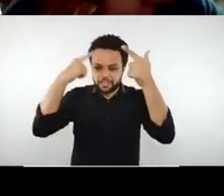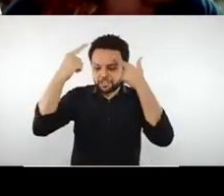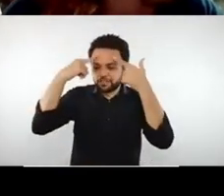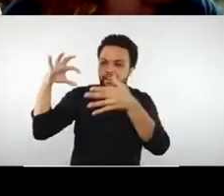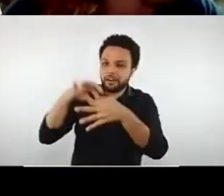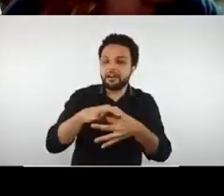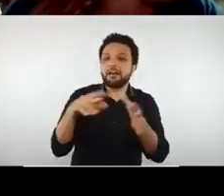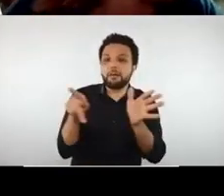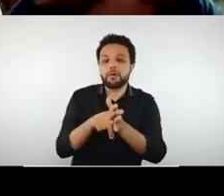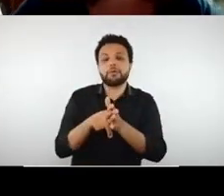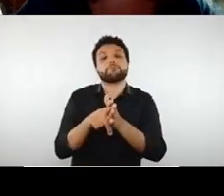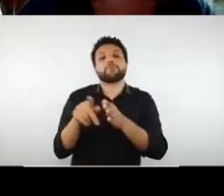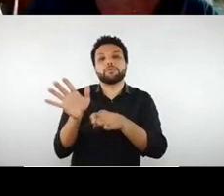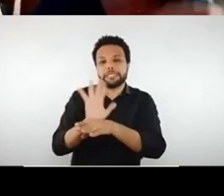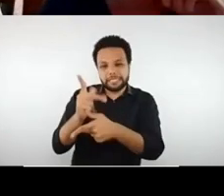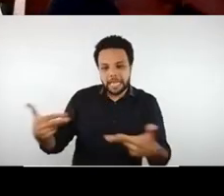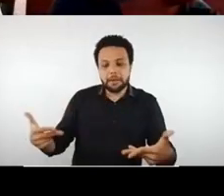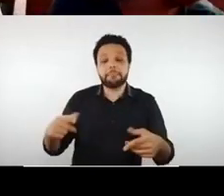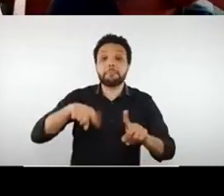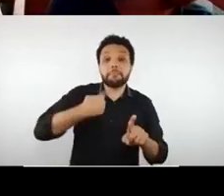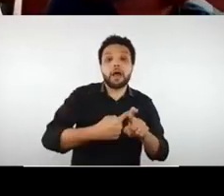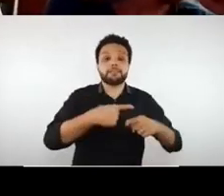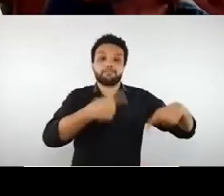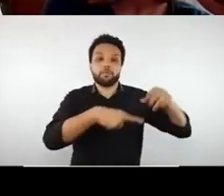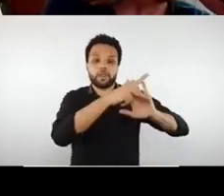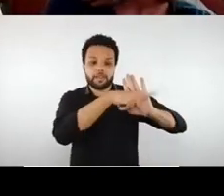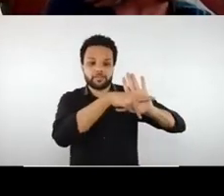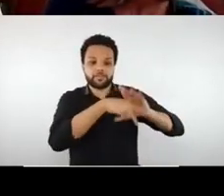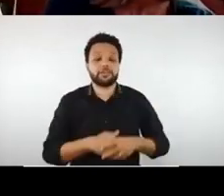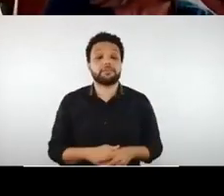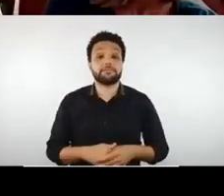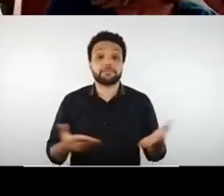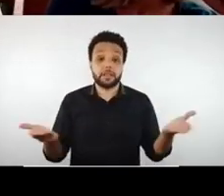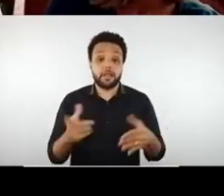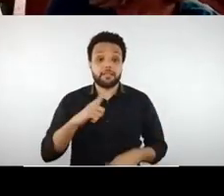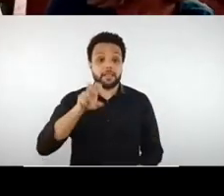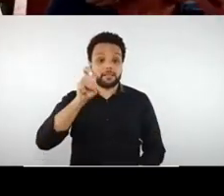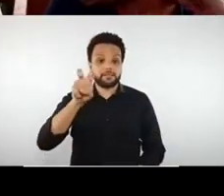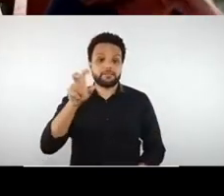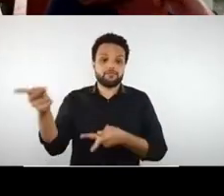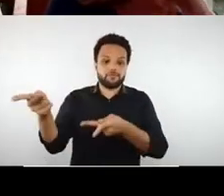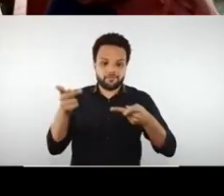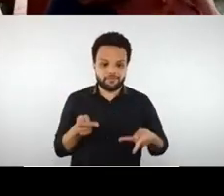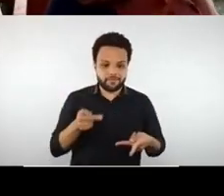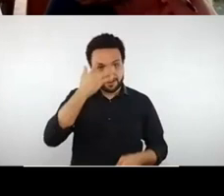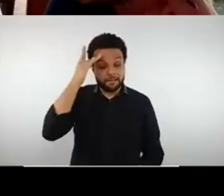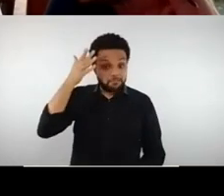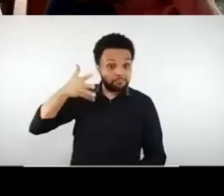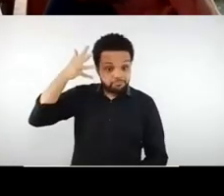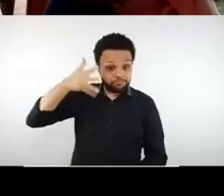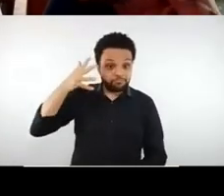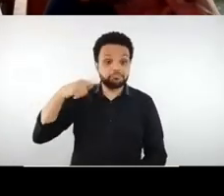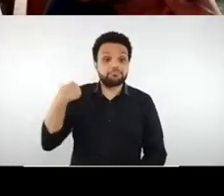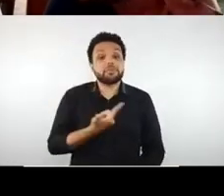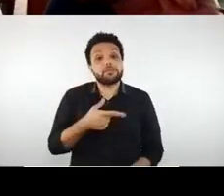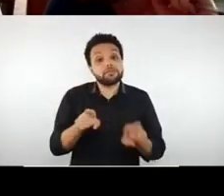e políticas públicas. Então, a gente tem agora 5 convidados. Pensamos em convidar